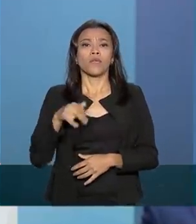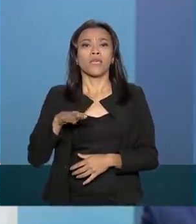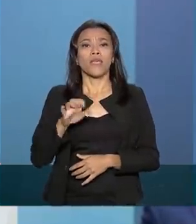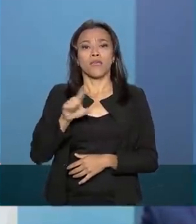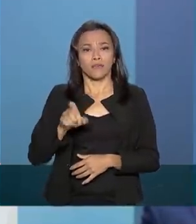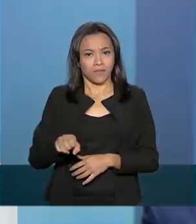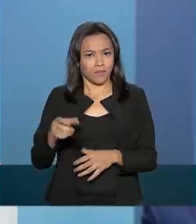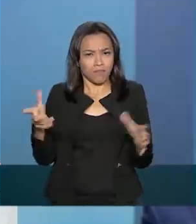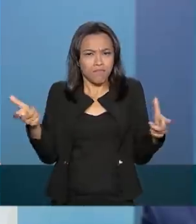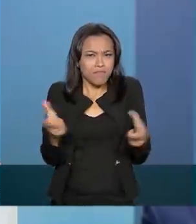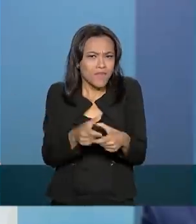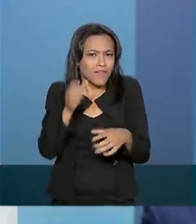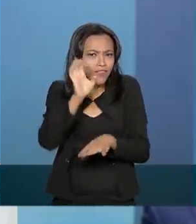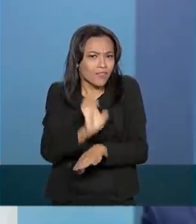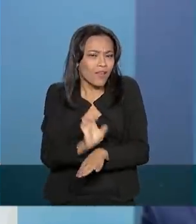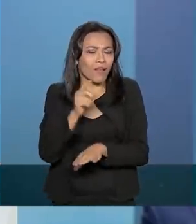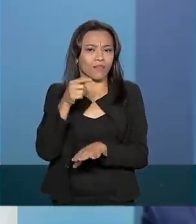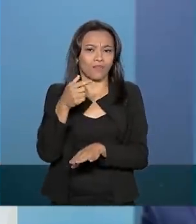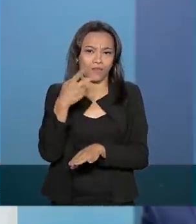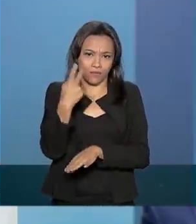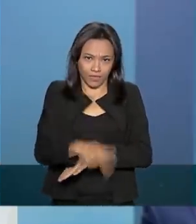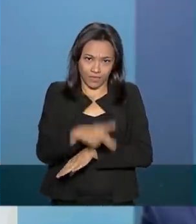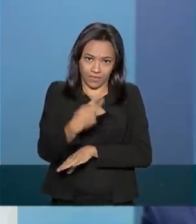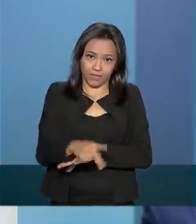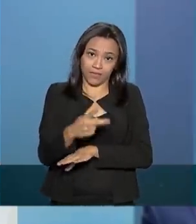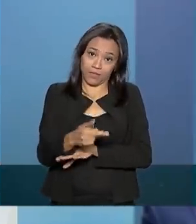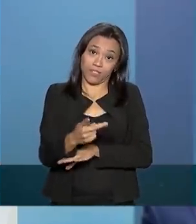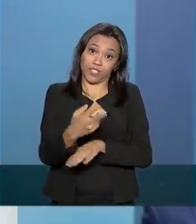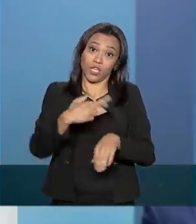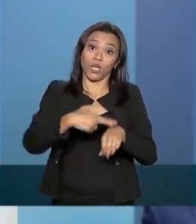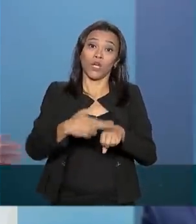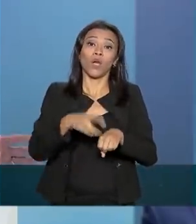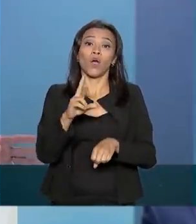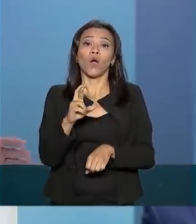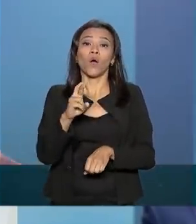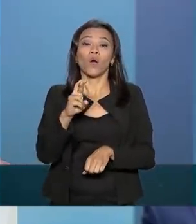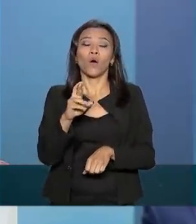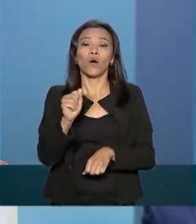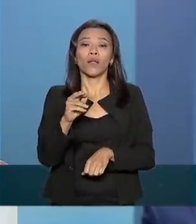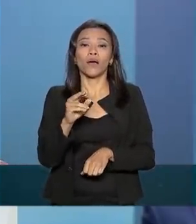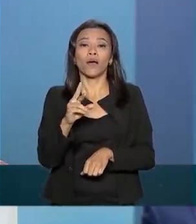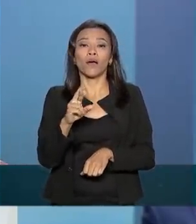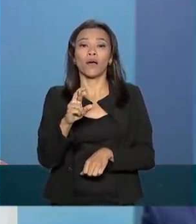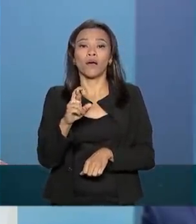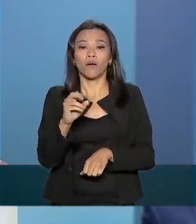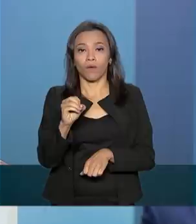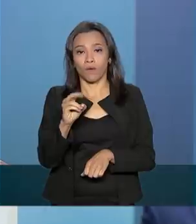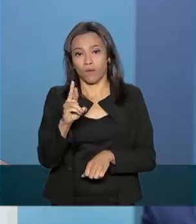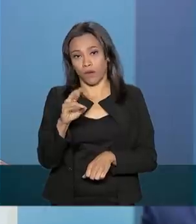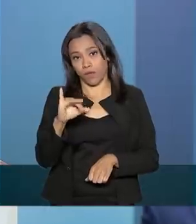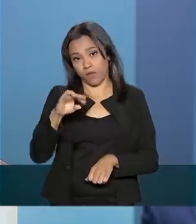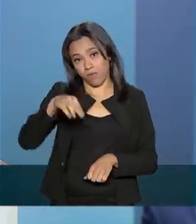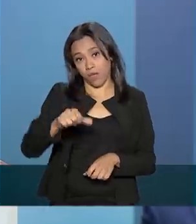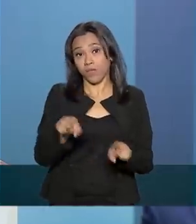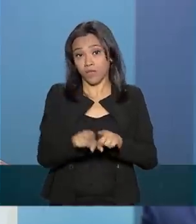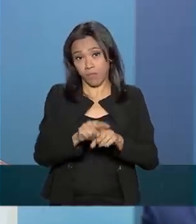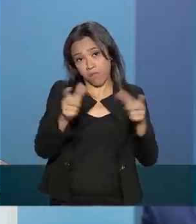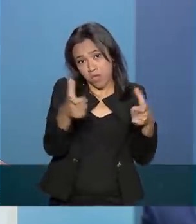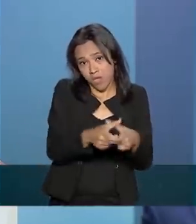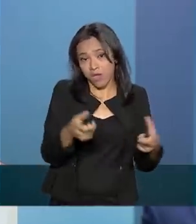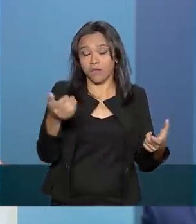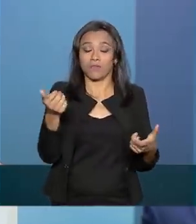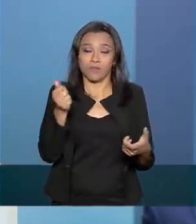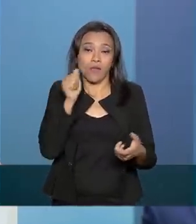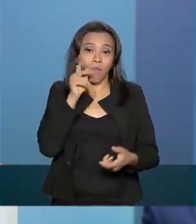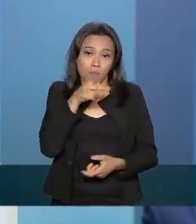Roraima. Mas esse grande estado, ou médio estado do Amapá, também é